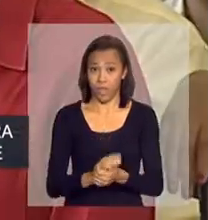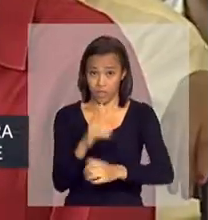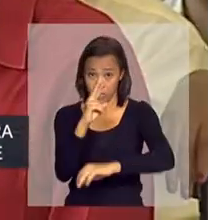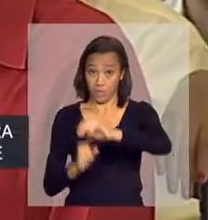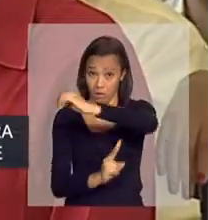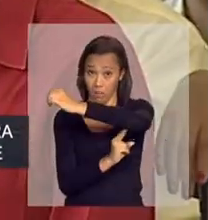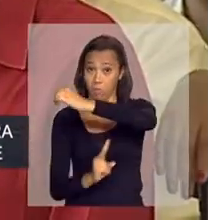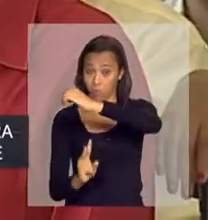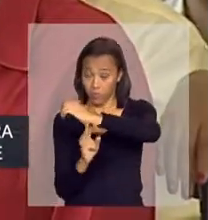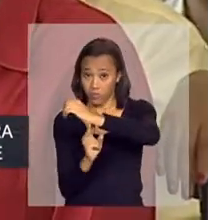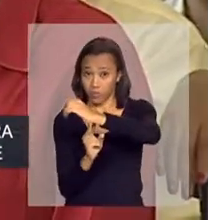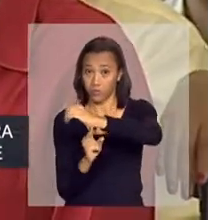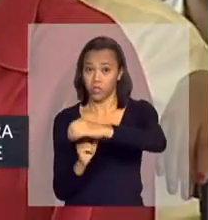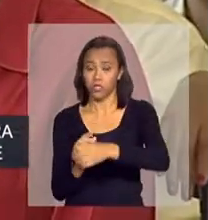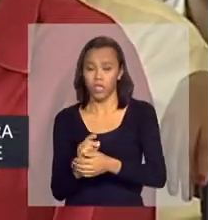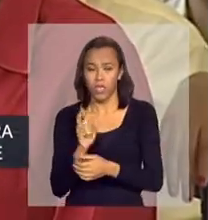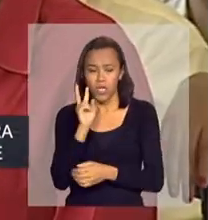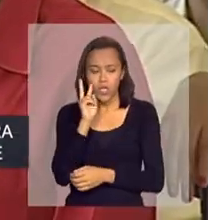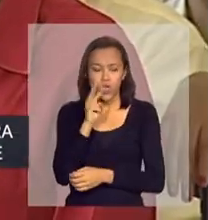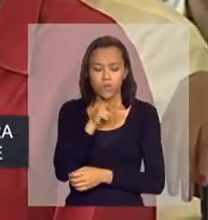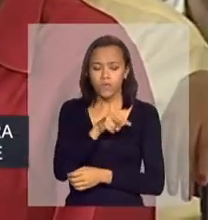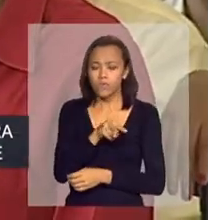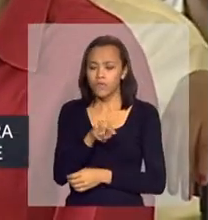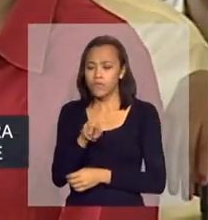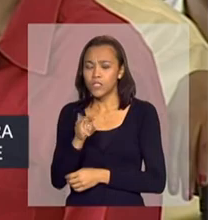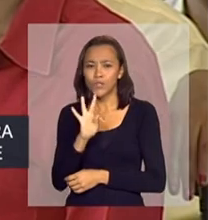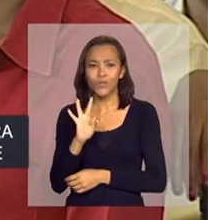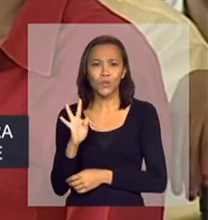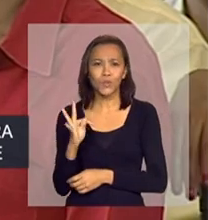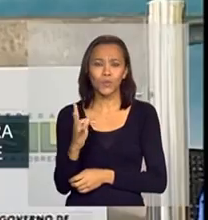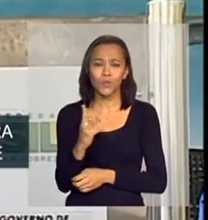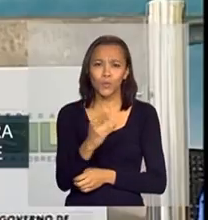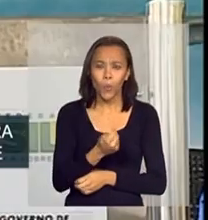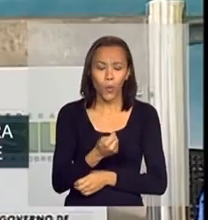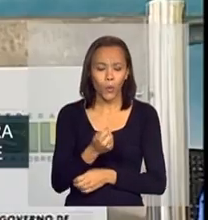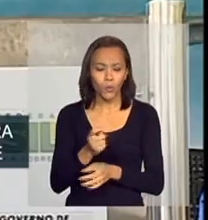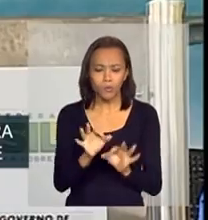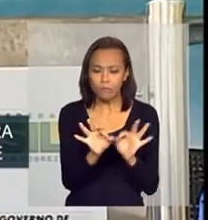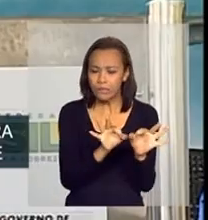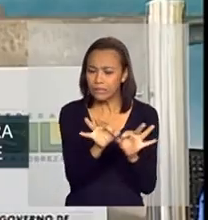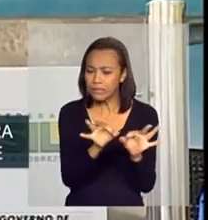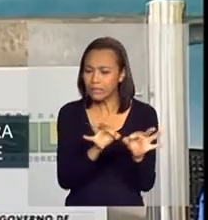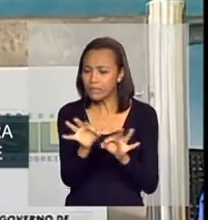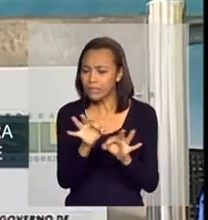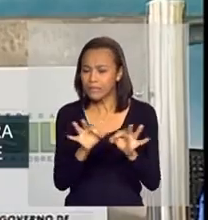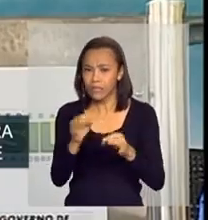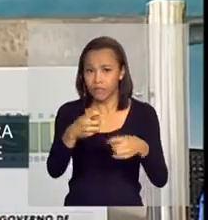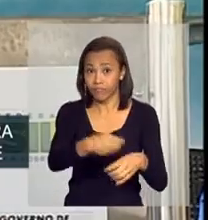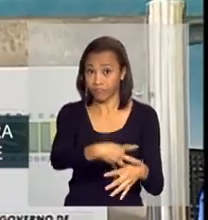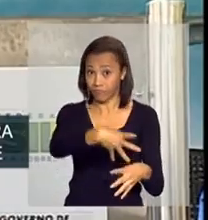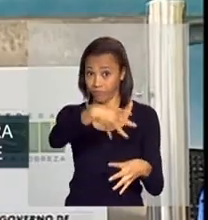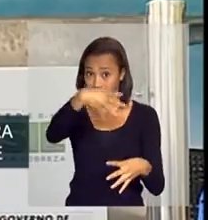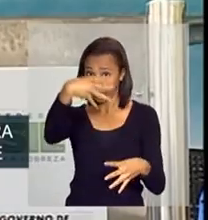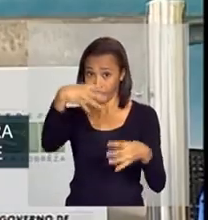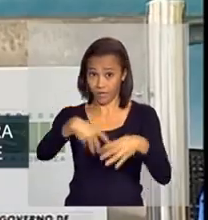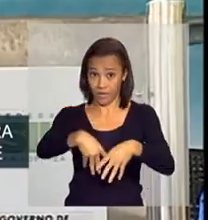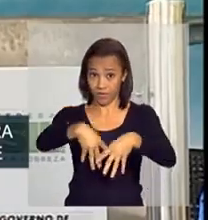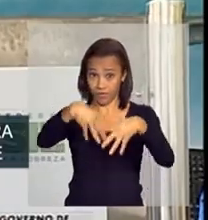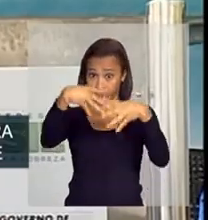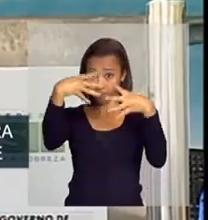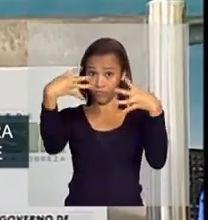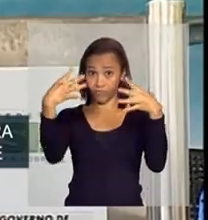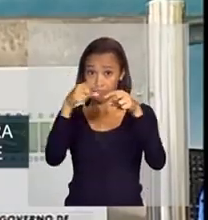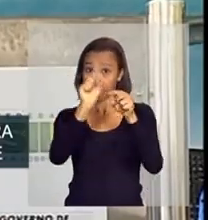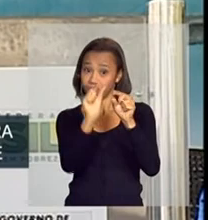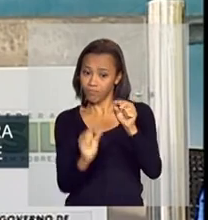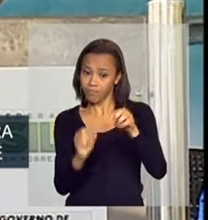vi toda aquele acabamento que o estaiamento da ponte faz,